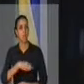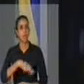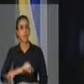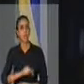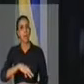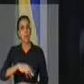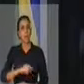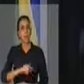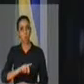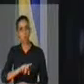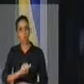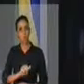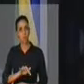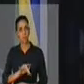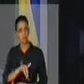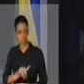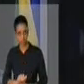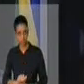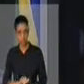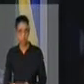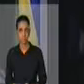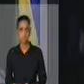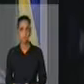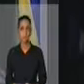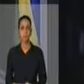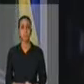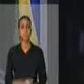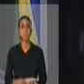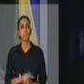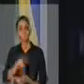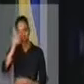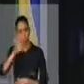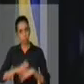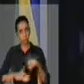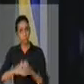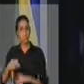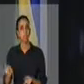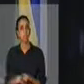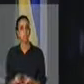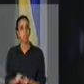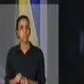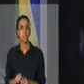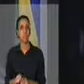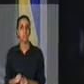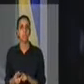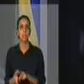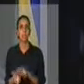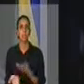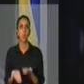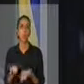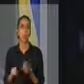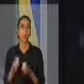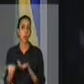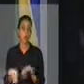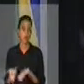quase 300 serviços habilitados em tratamento de câncer no Brasil.